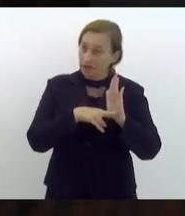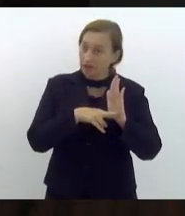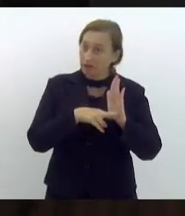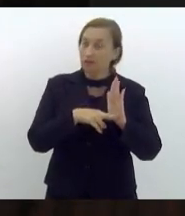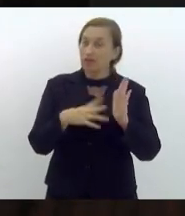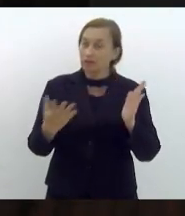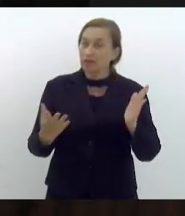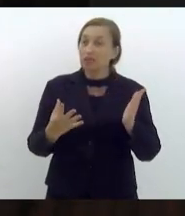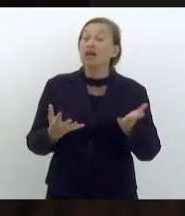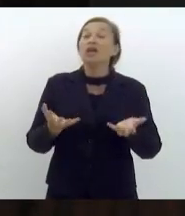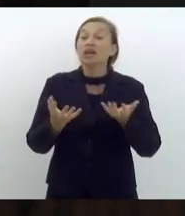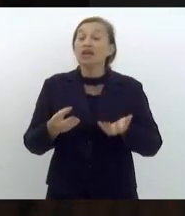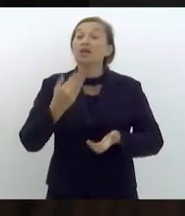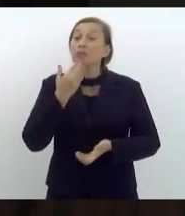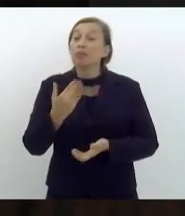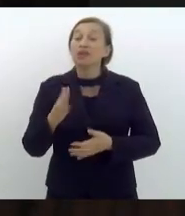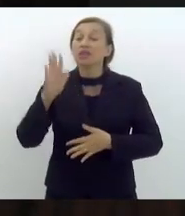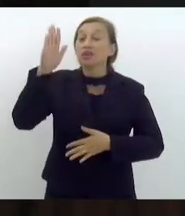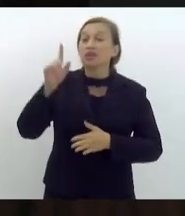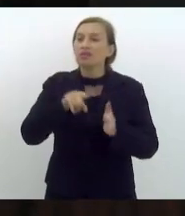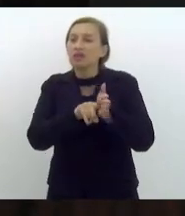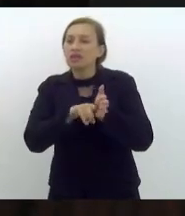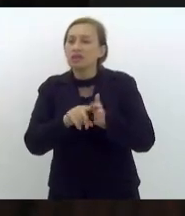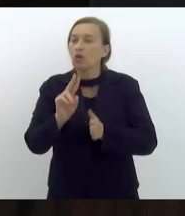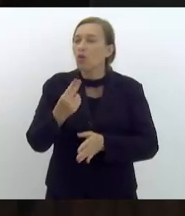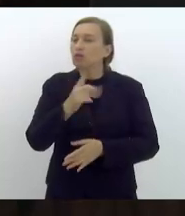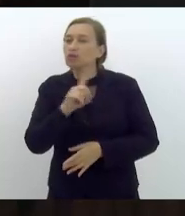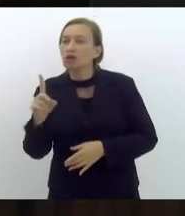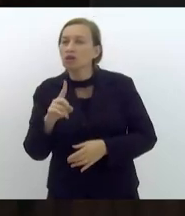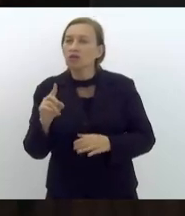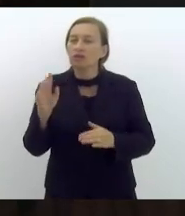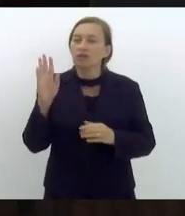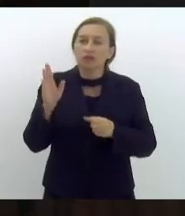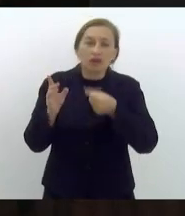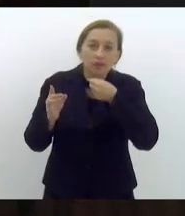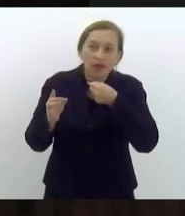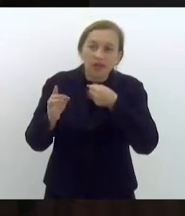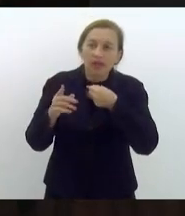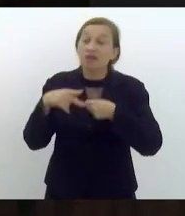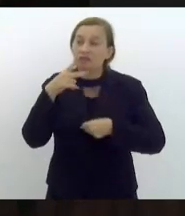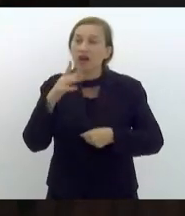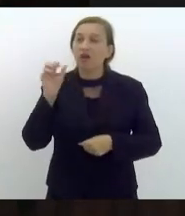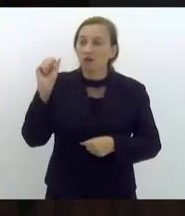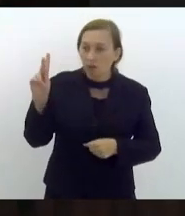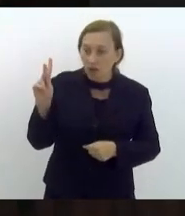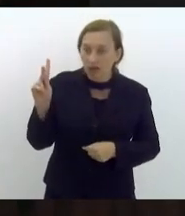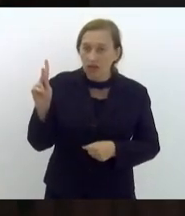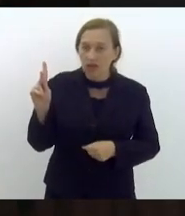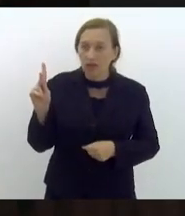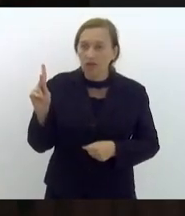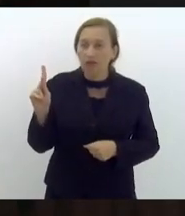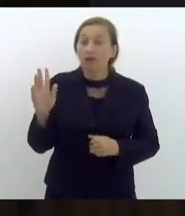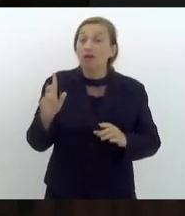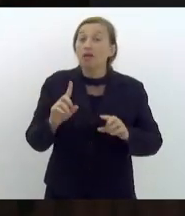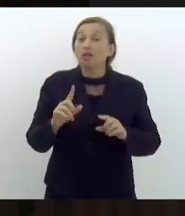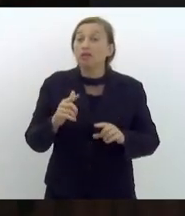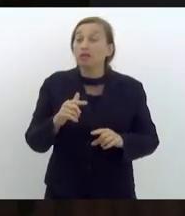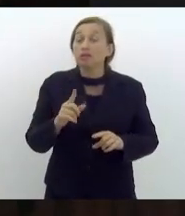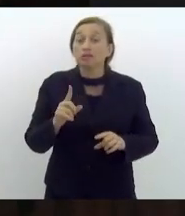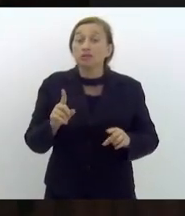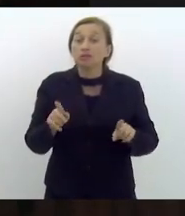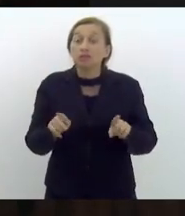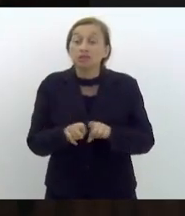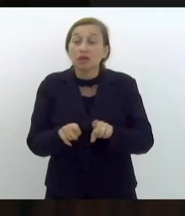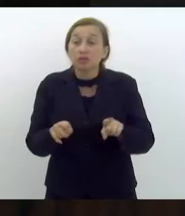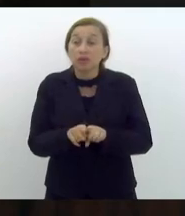quem queria pedir verificação ou não já vi várias vezes isso fica perto do microfone e fala ponto não está também